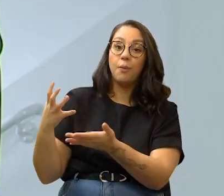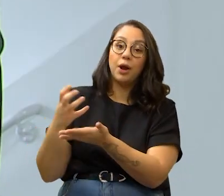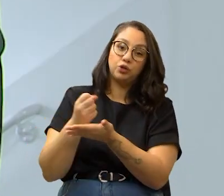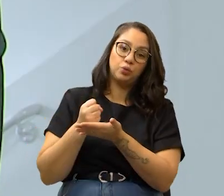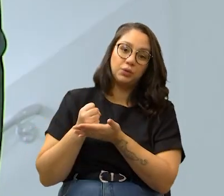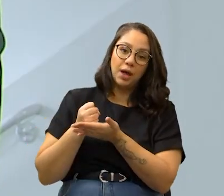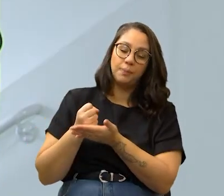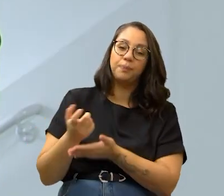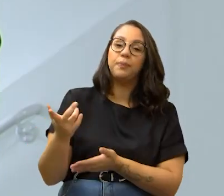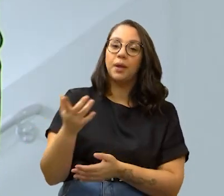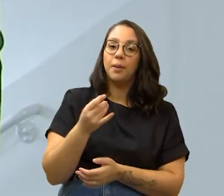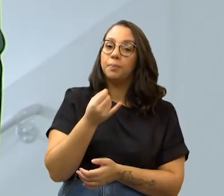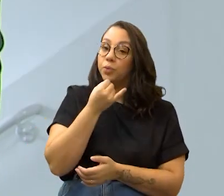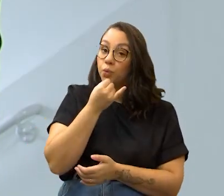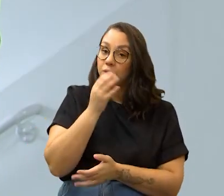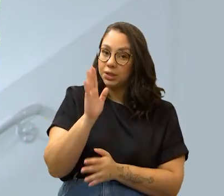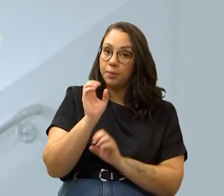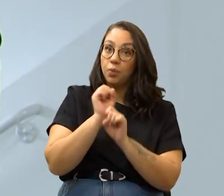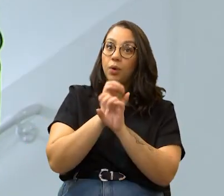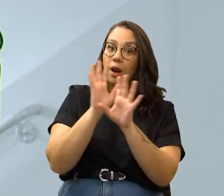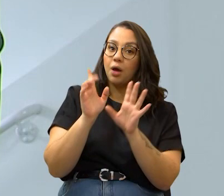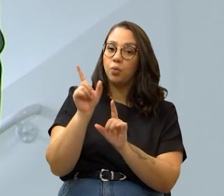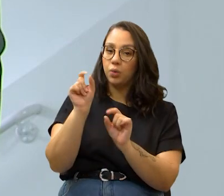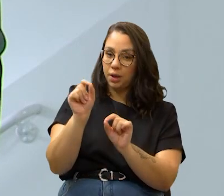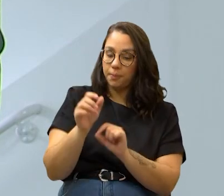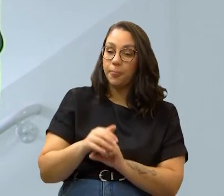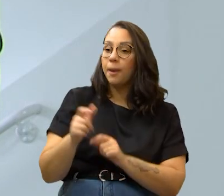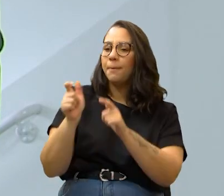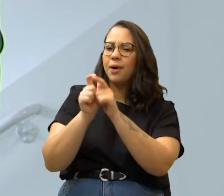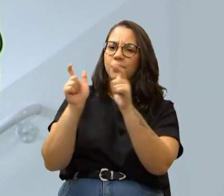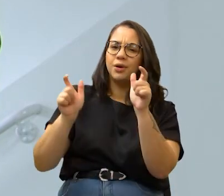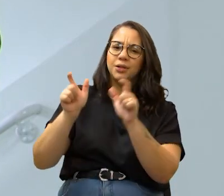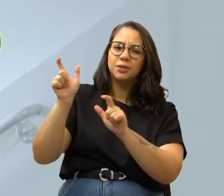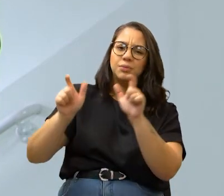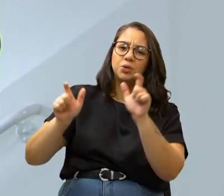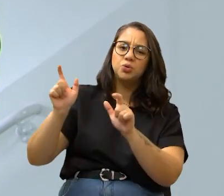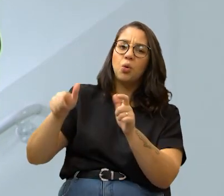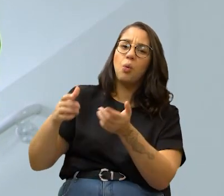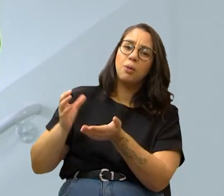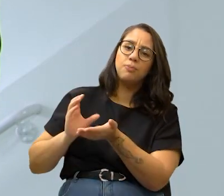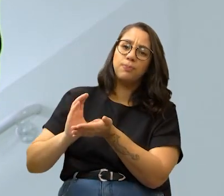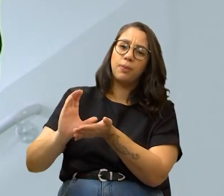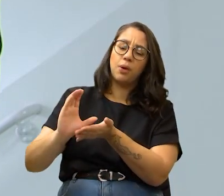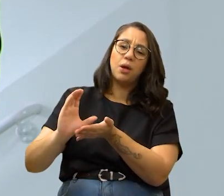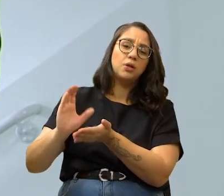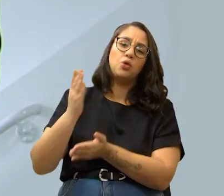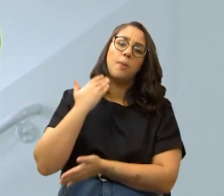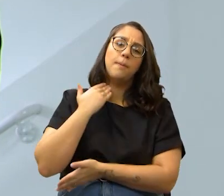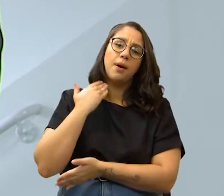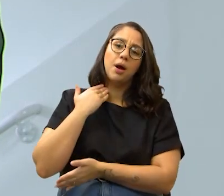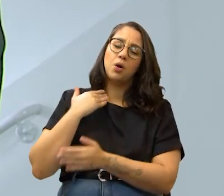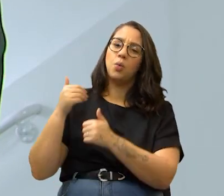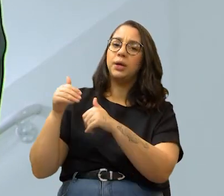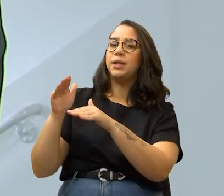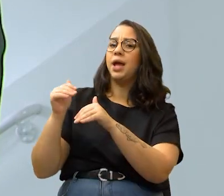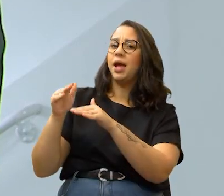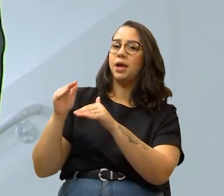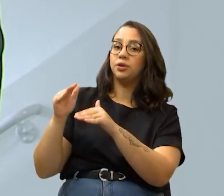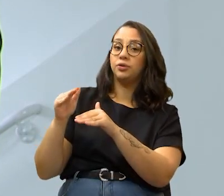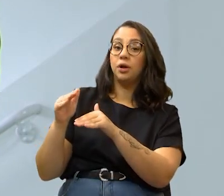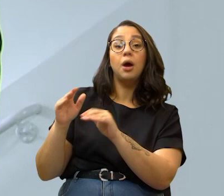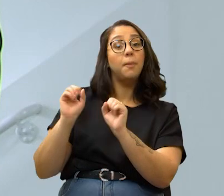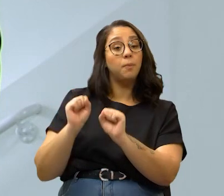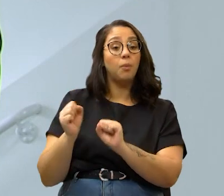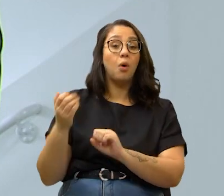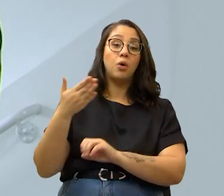dinheiro. Isso eu vou dar um exemplo mais clássico, que a maioria das pessoas coloca o dinheiro no banco e deixa o dinheiro lá. Mas